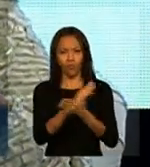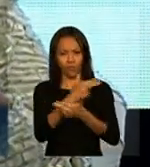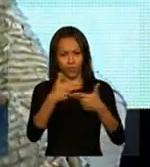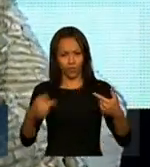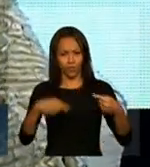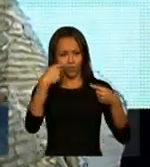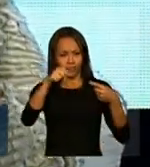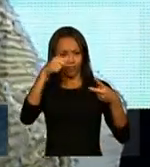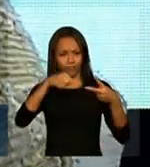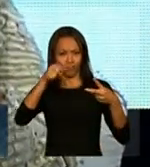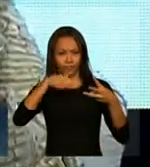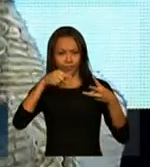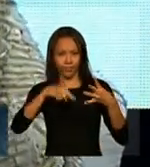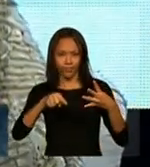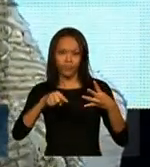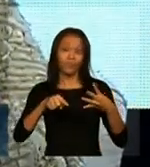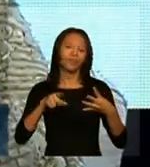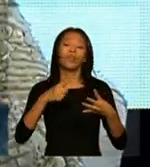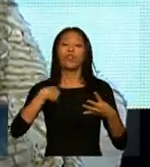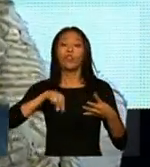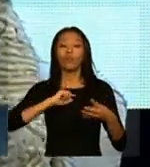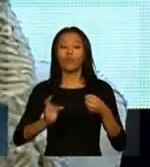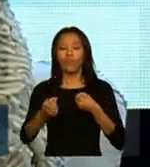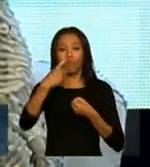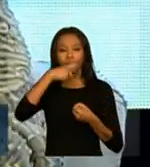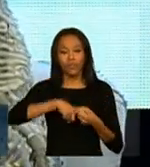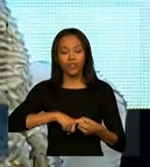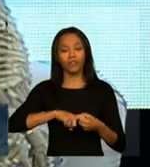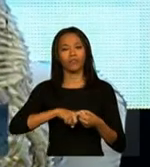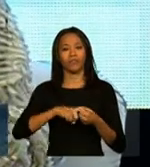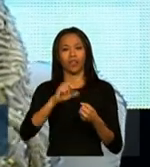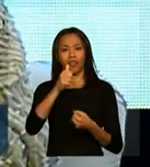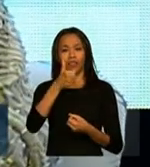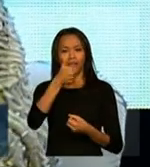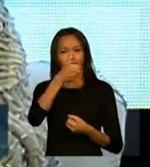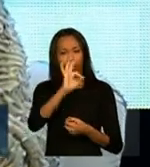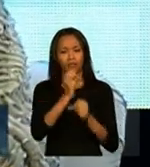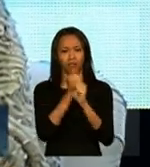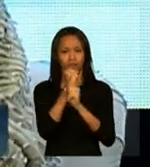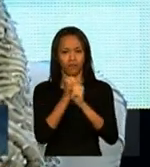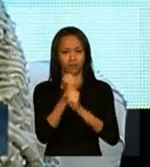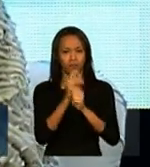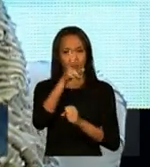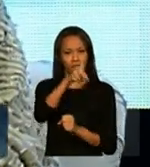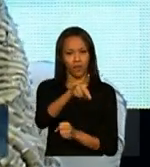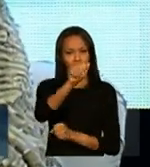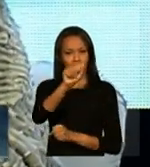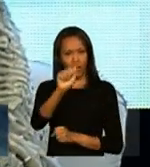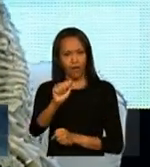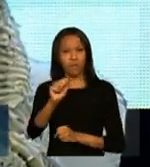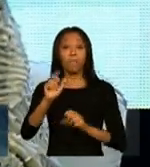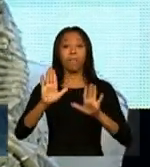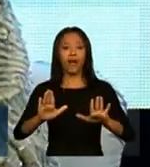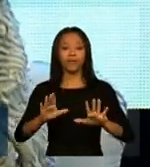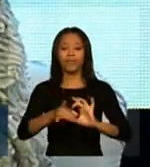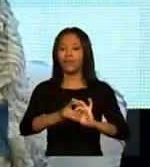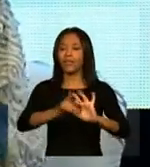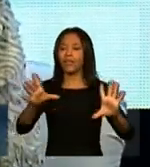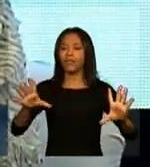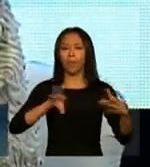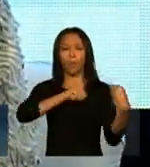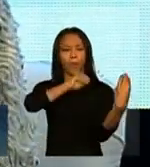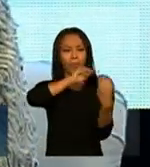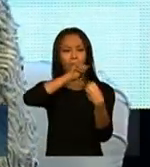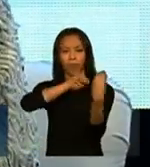isso é nós estamos voltando para comemorar os 10 anos do PAA, mas comemorar num espaço de debate. Então, a ideia é que a gente